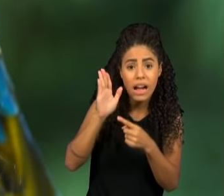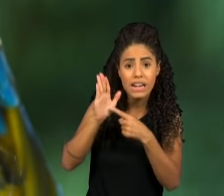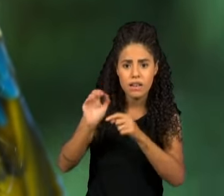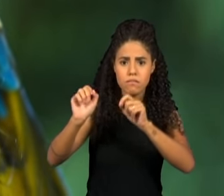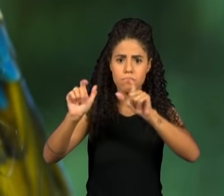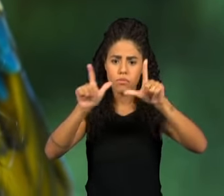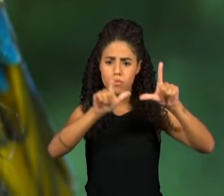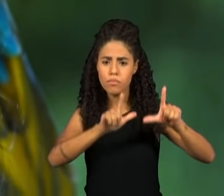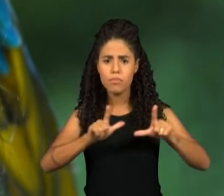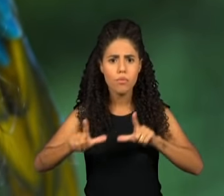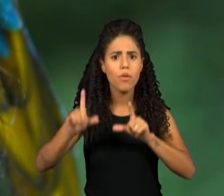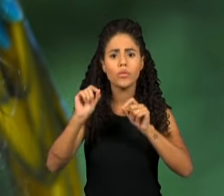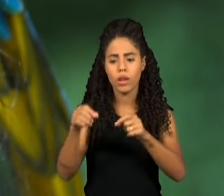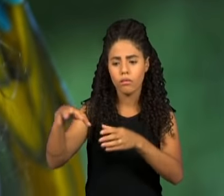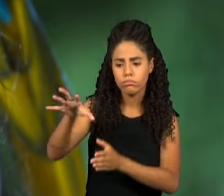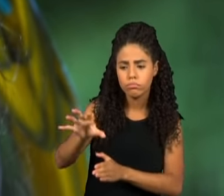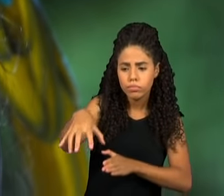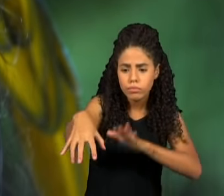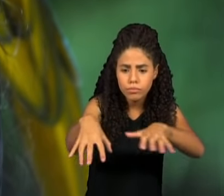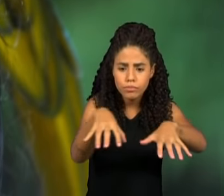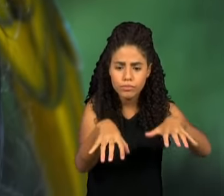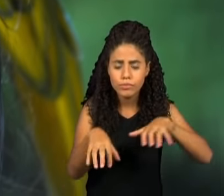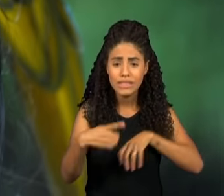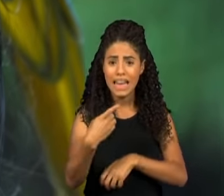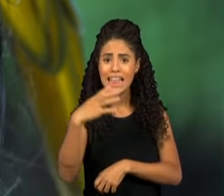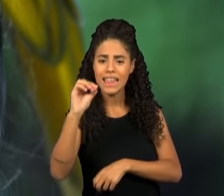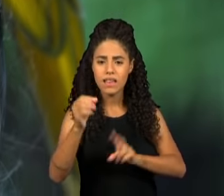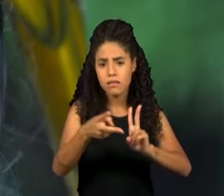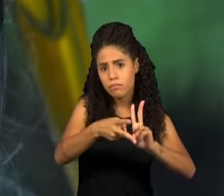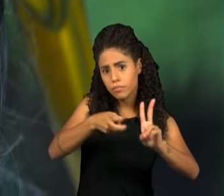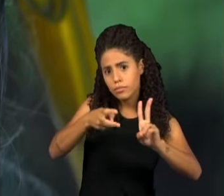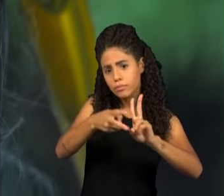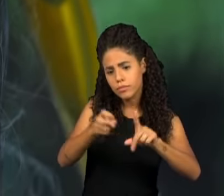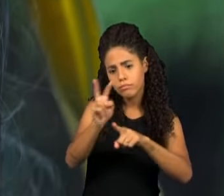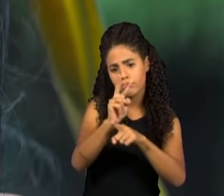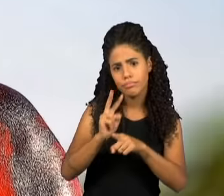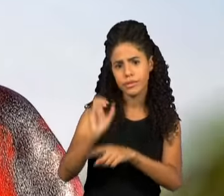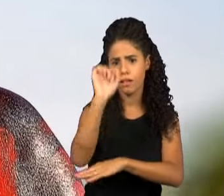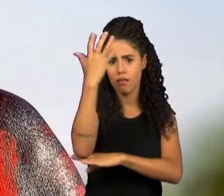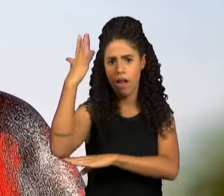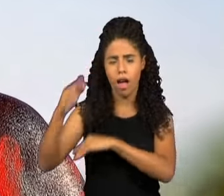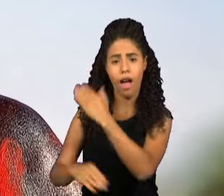povos indígenas protetores das florestas brasileiras.